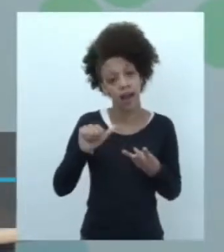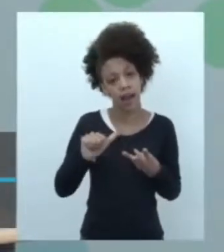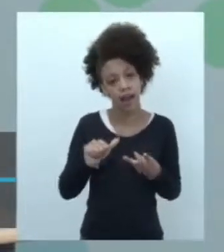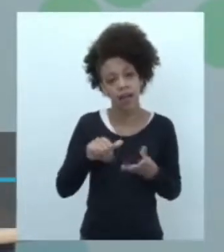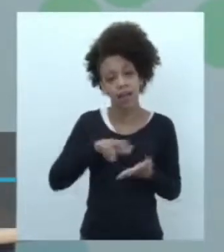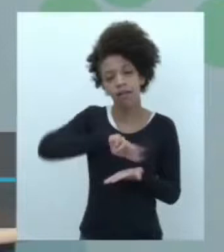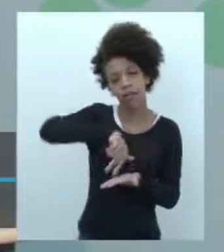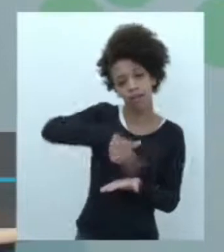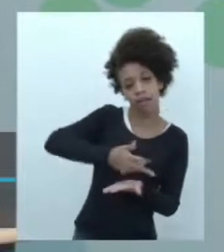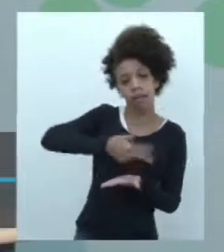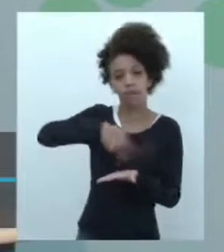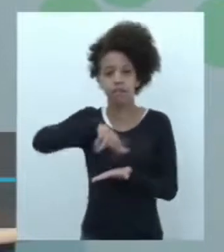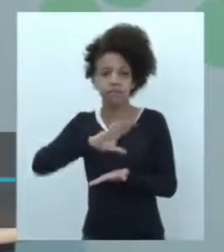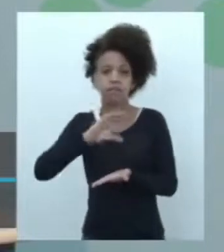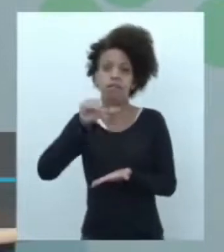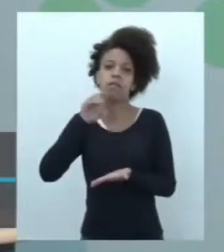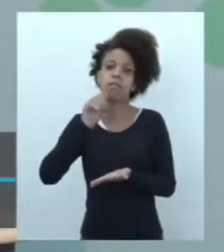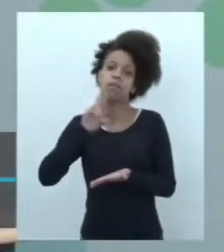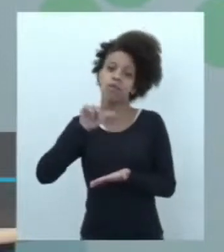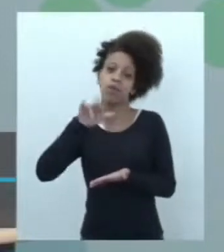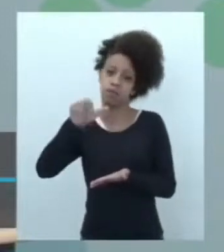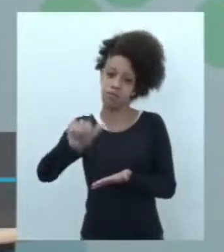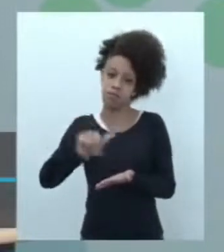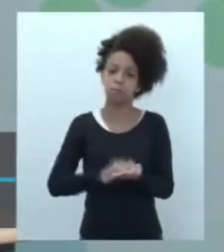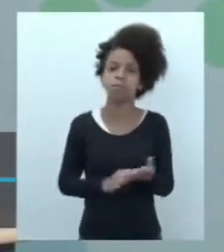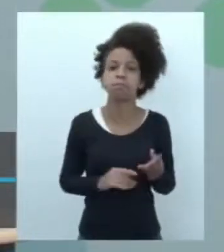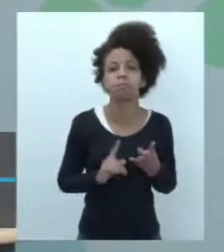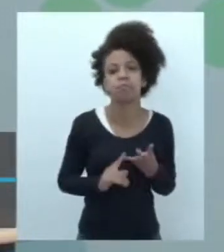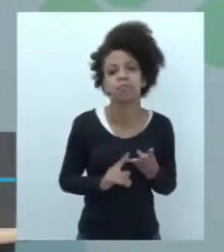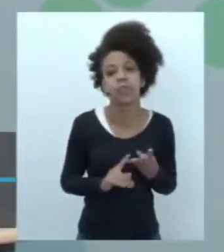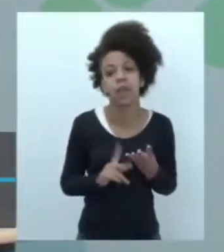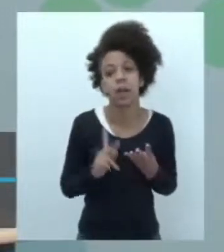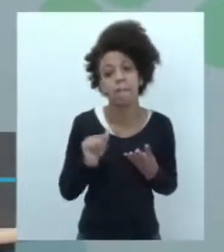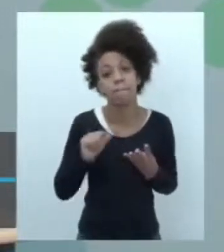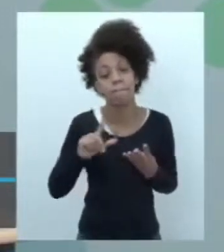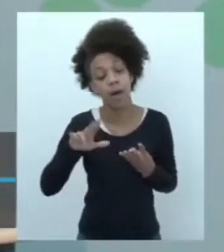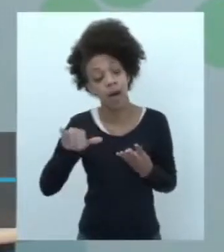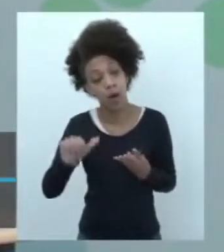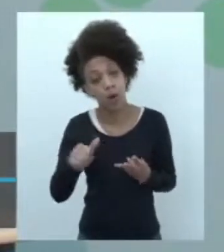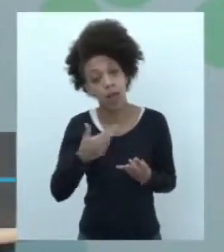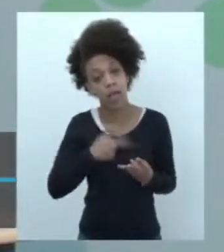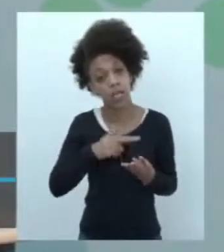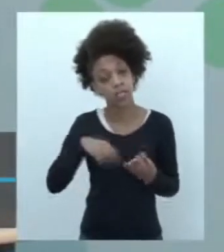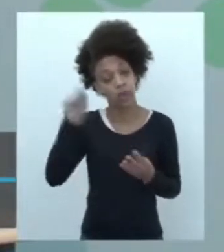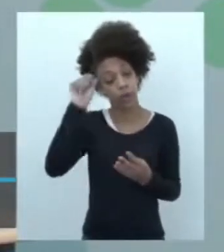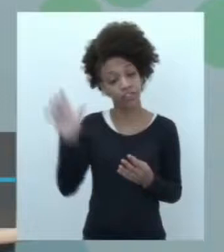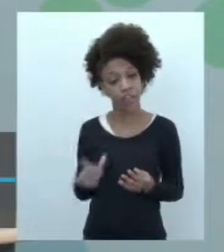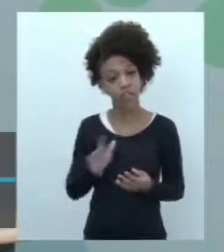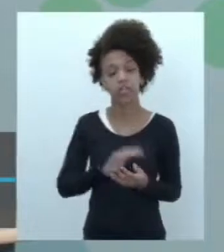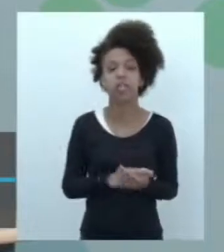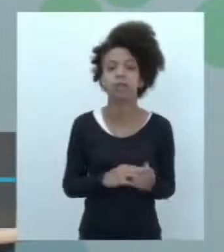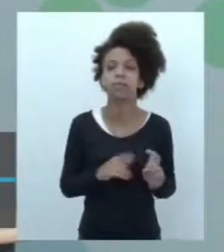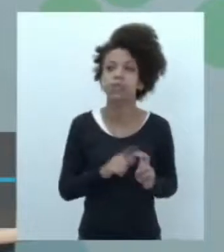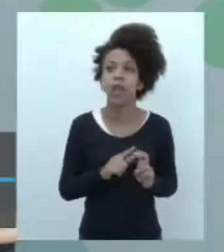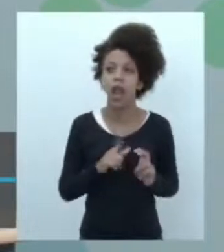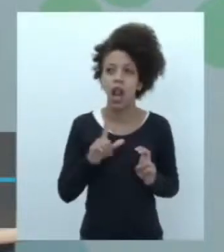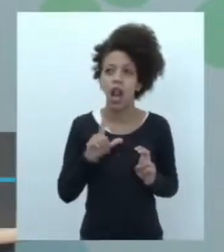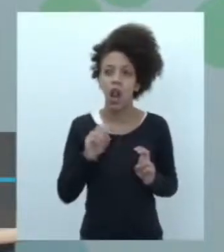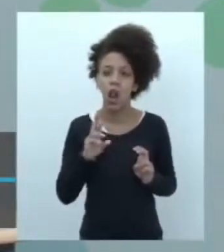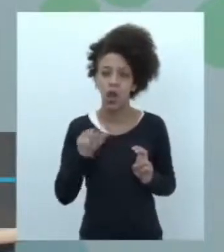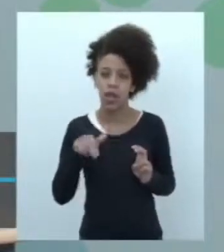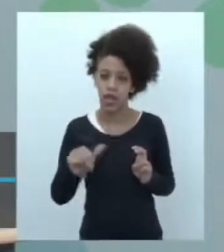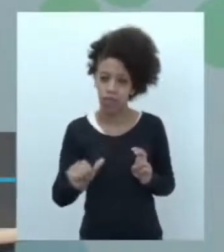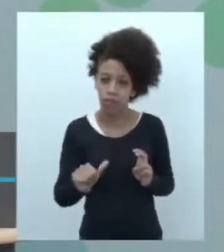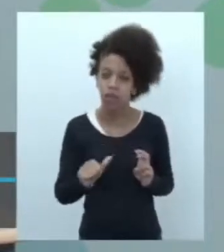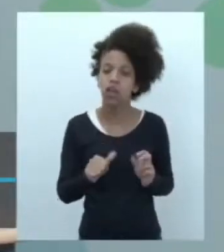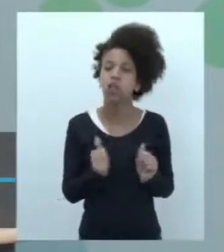capoeira. Muito bem. A Paula colocou religião africana. A Lorena e a professora